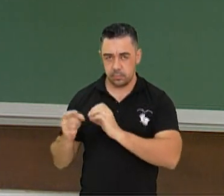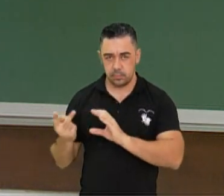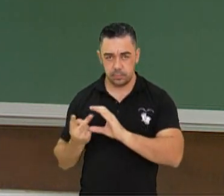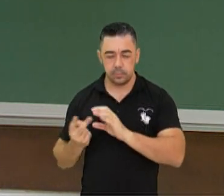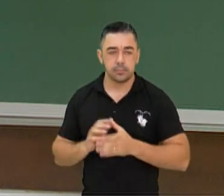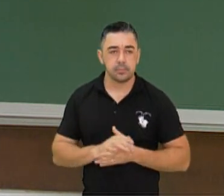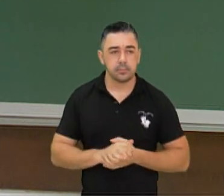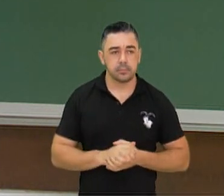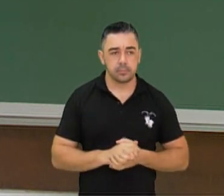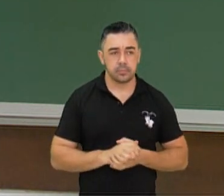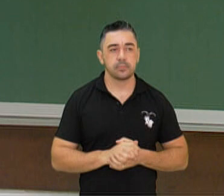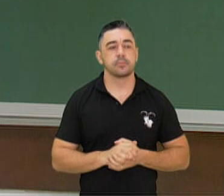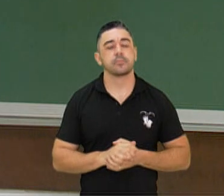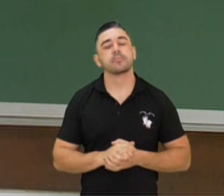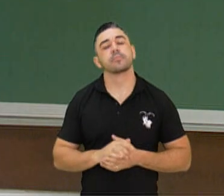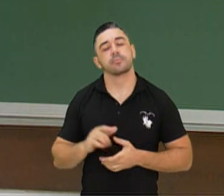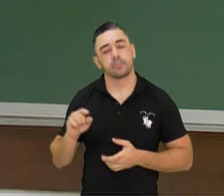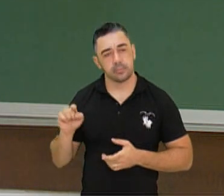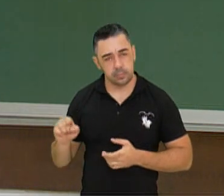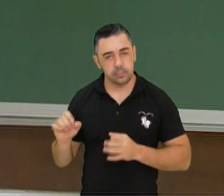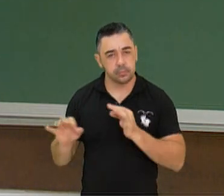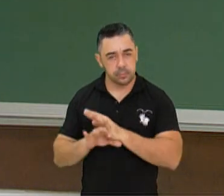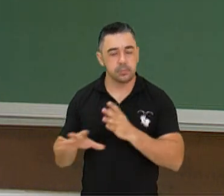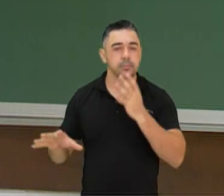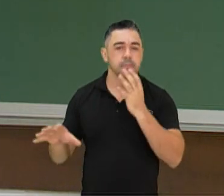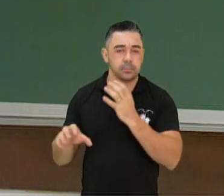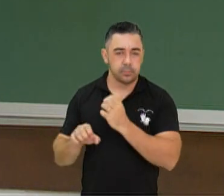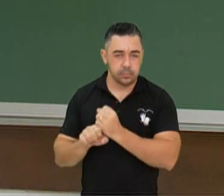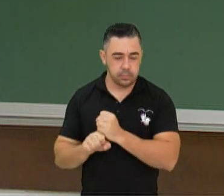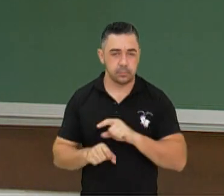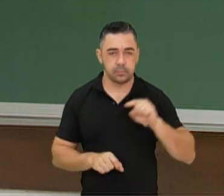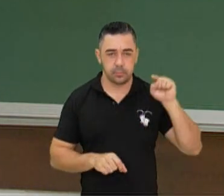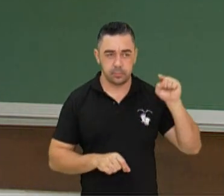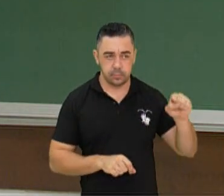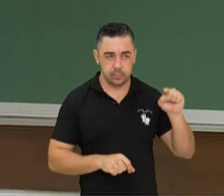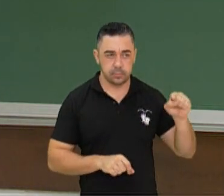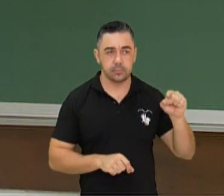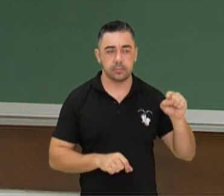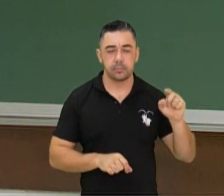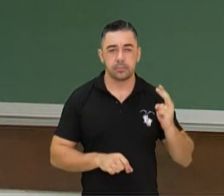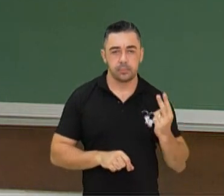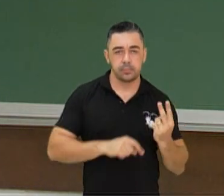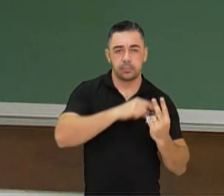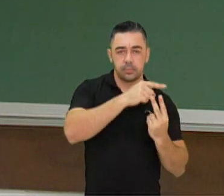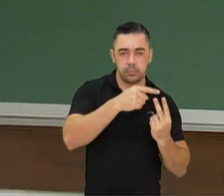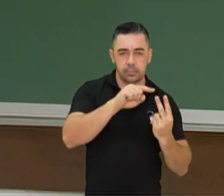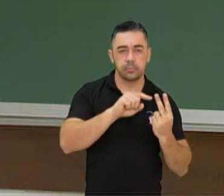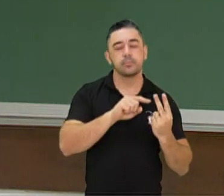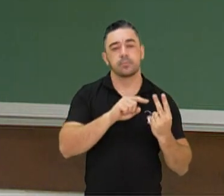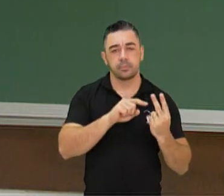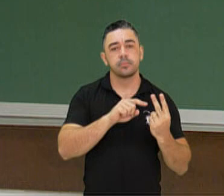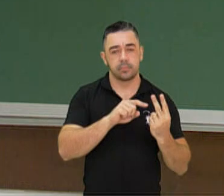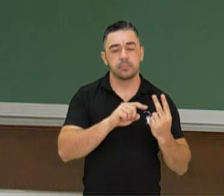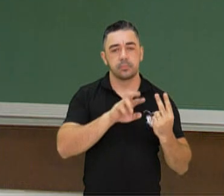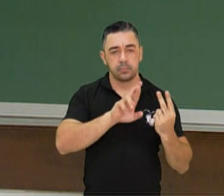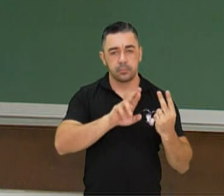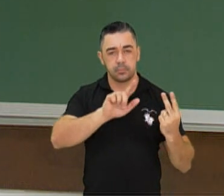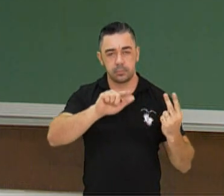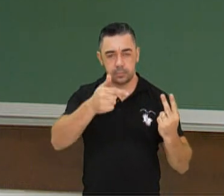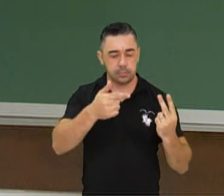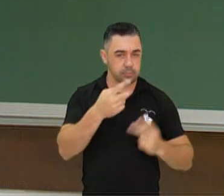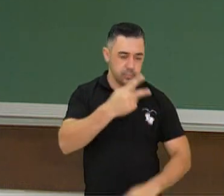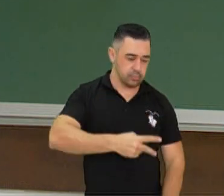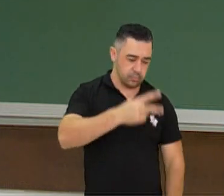menor. E aí eu vou somar as áreas dos círculos menor e maior, que ambos são calculados da